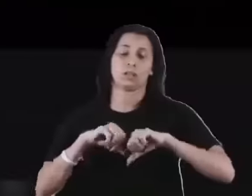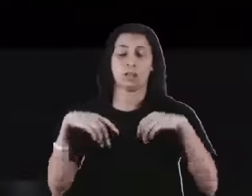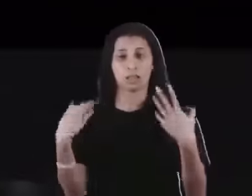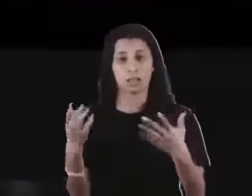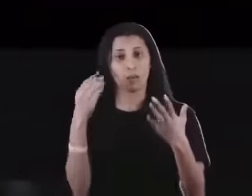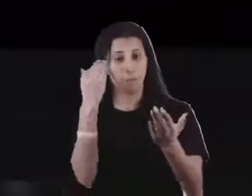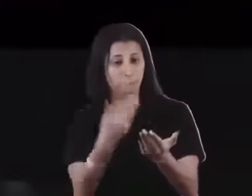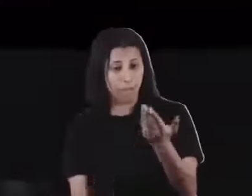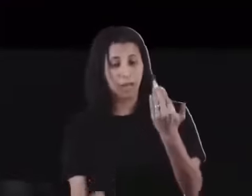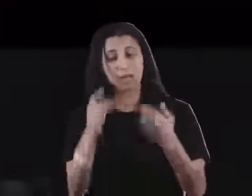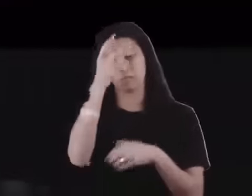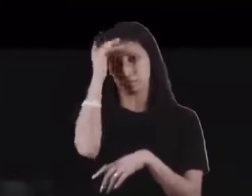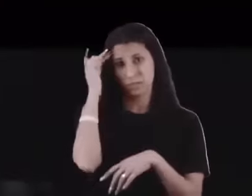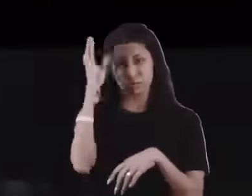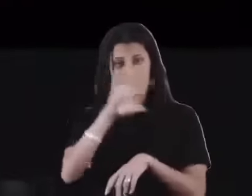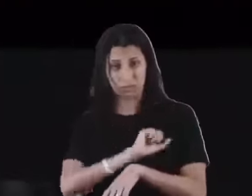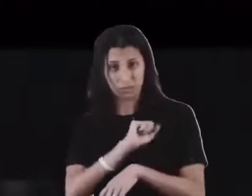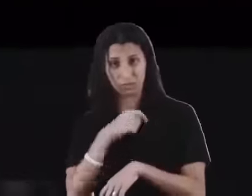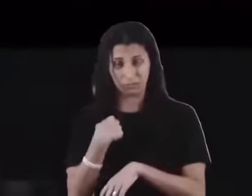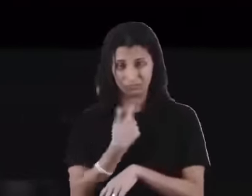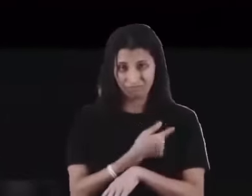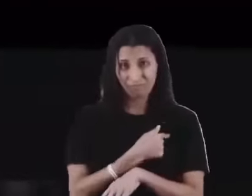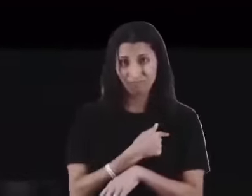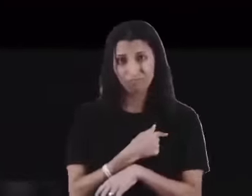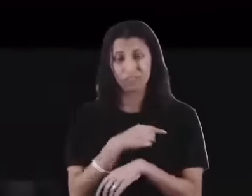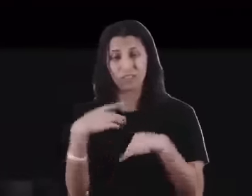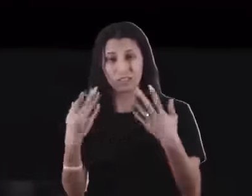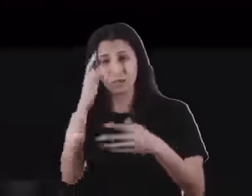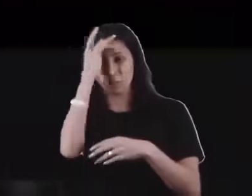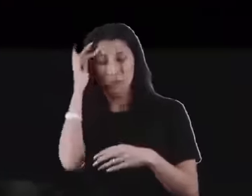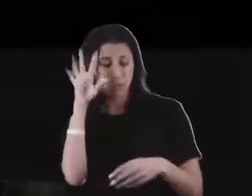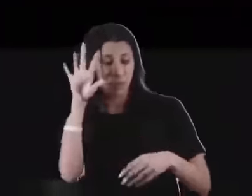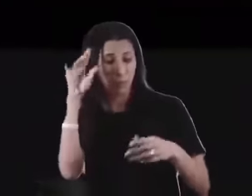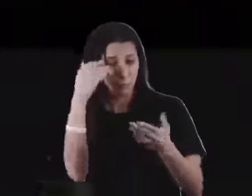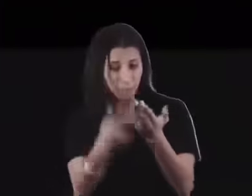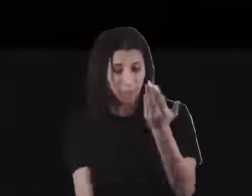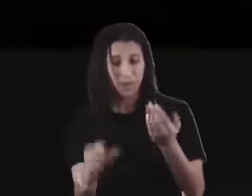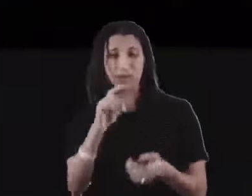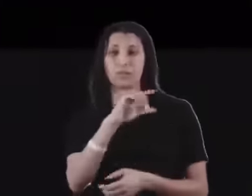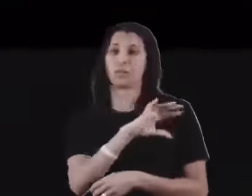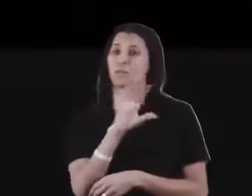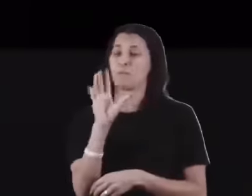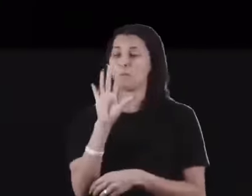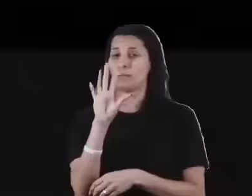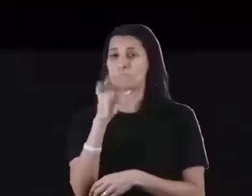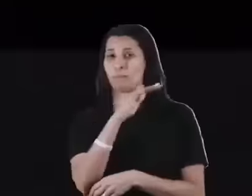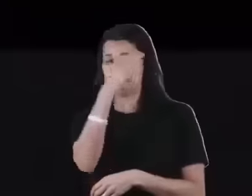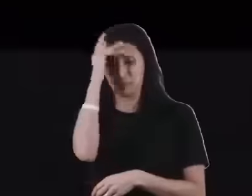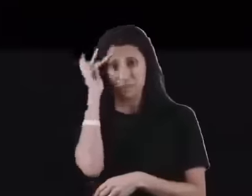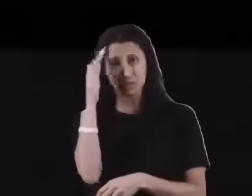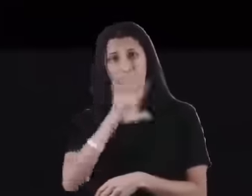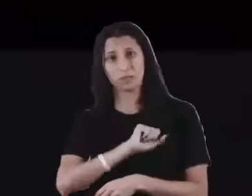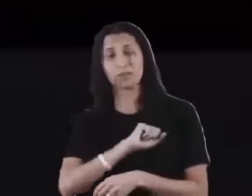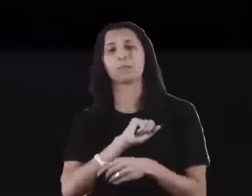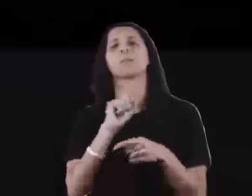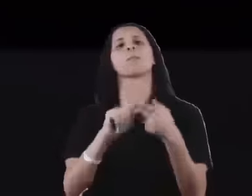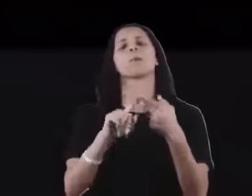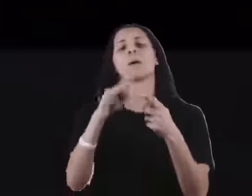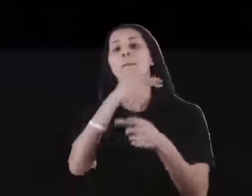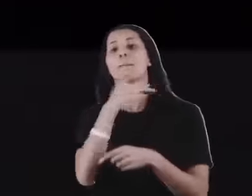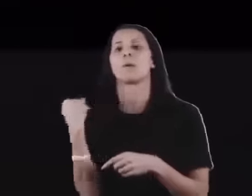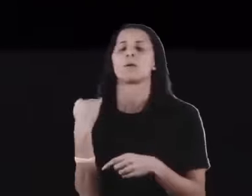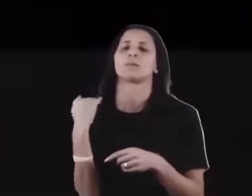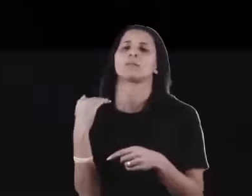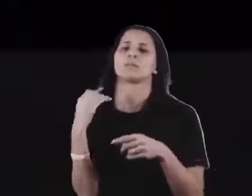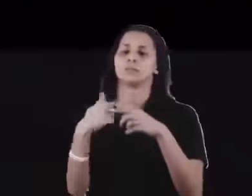uma pessoa que ama e aquela pessoa que perde alguém que ama ou seja para morte ela passa por um processo chamado